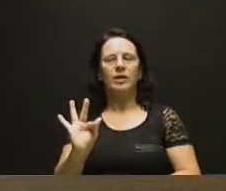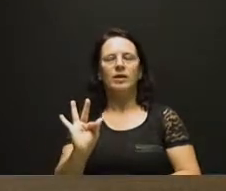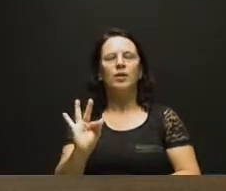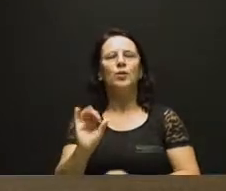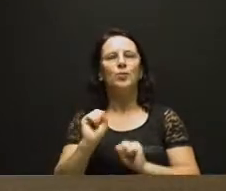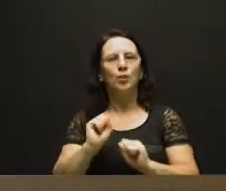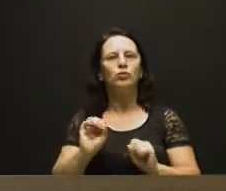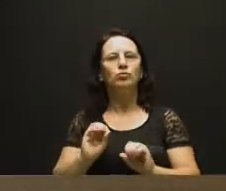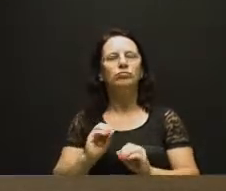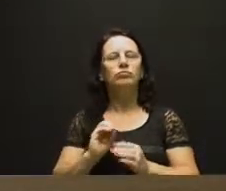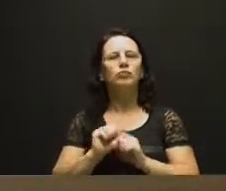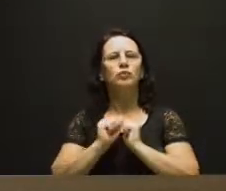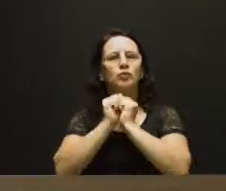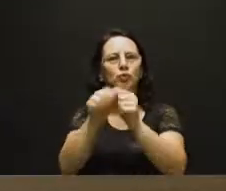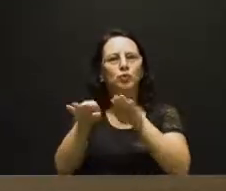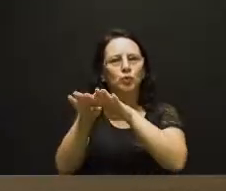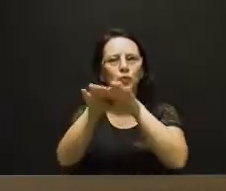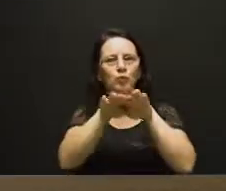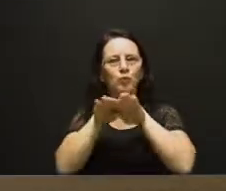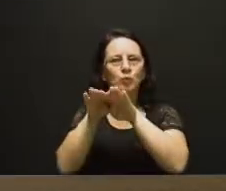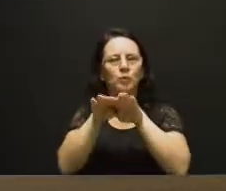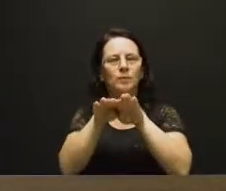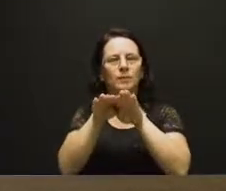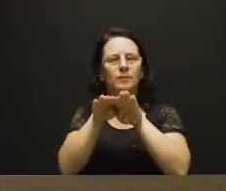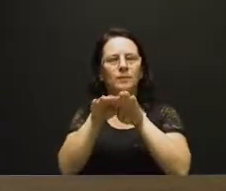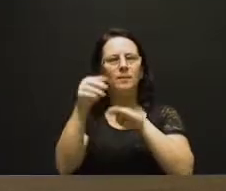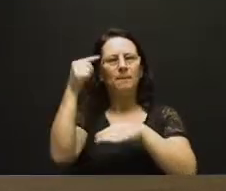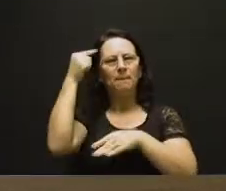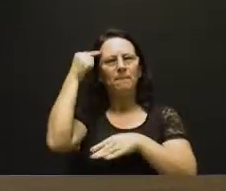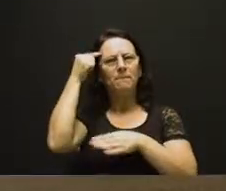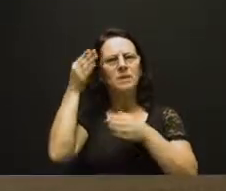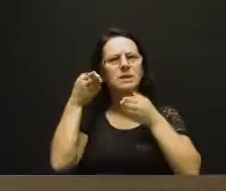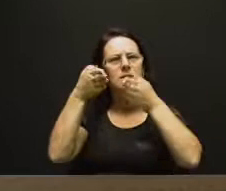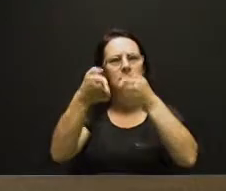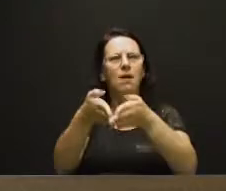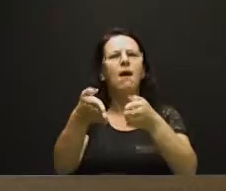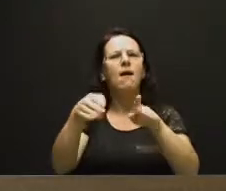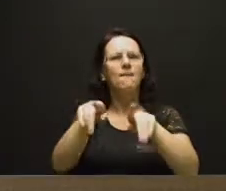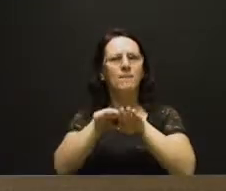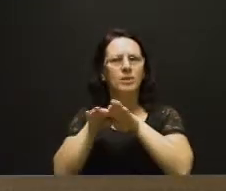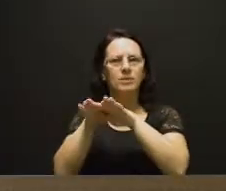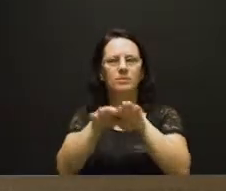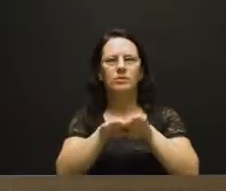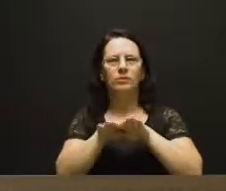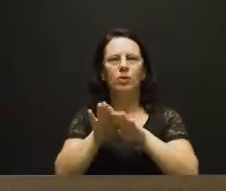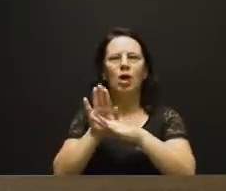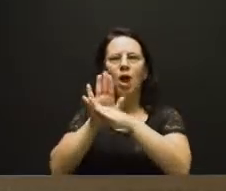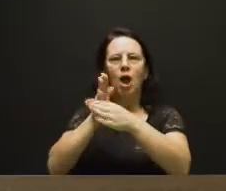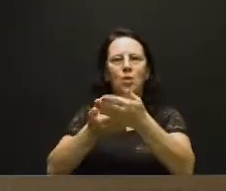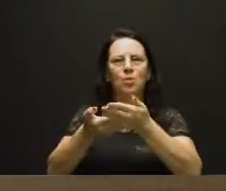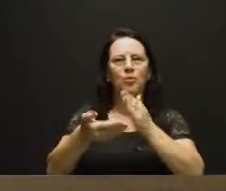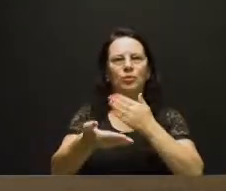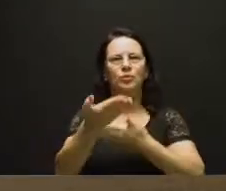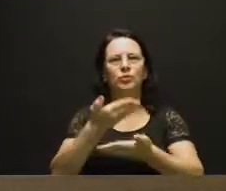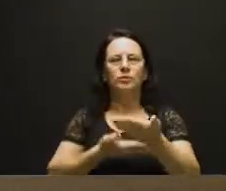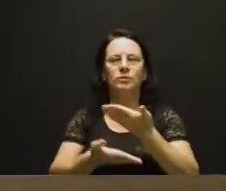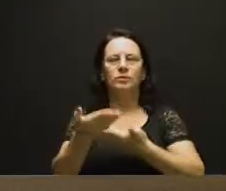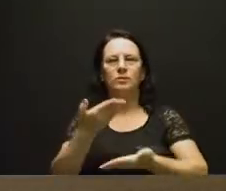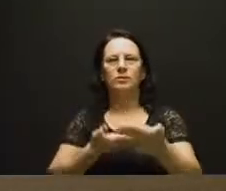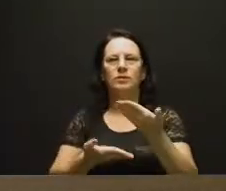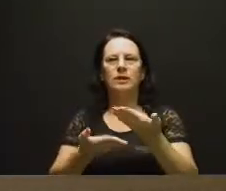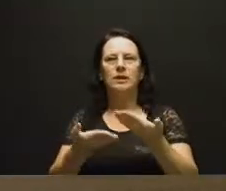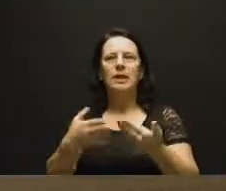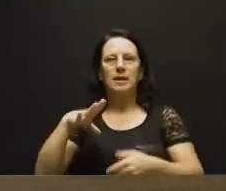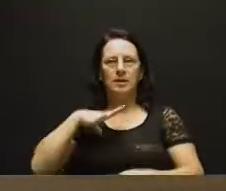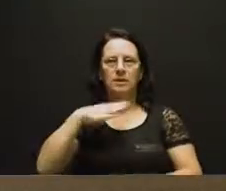atua em uma mesma linha de pensamento que a gente ajude que a gente contribuam 1 com o trabalho do outro é e lá em